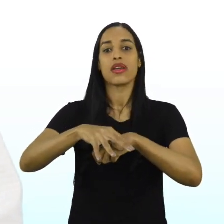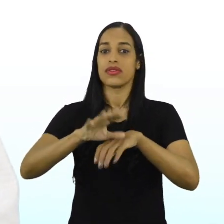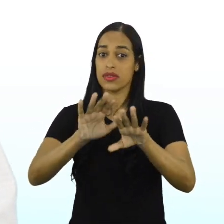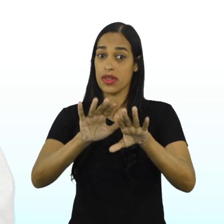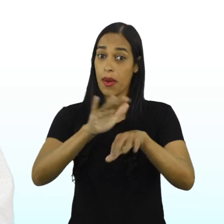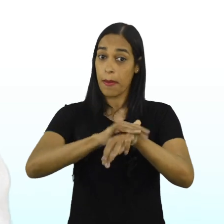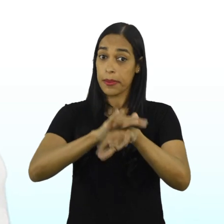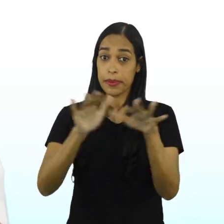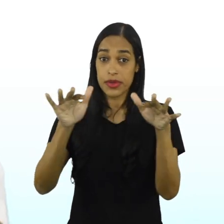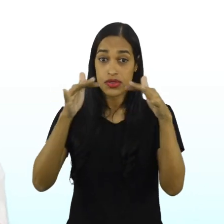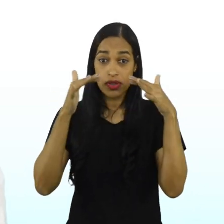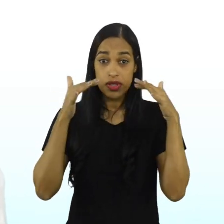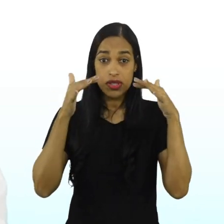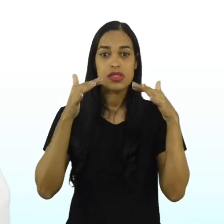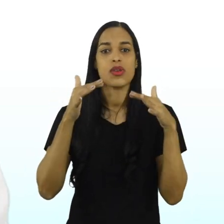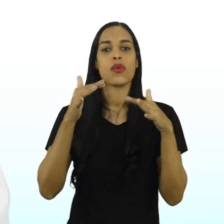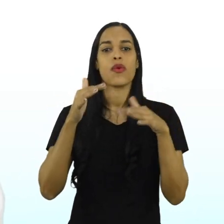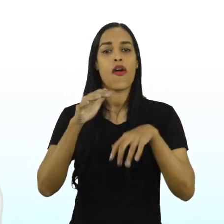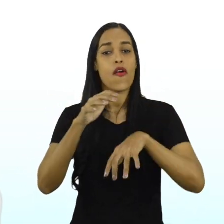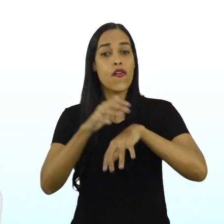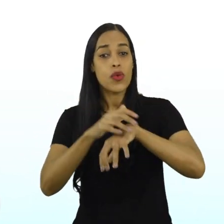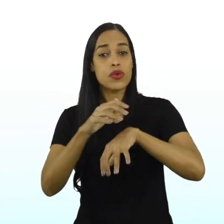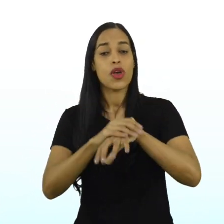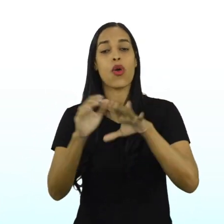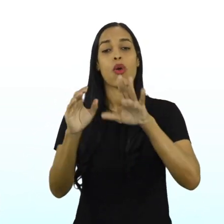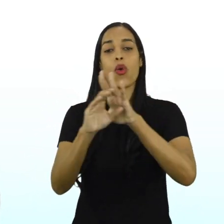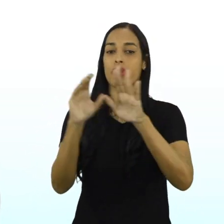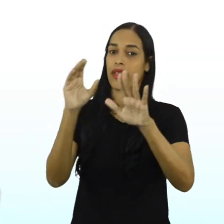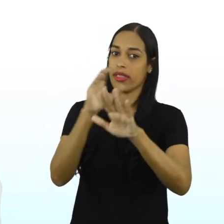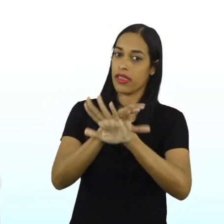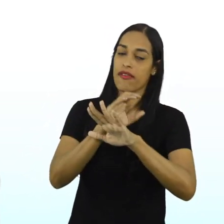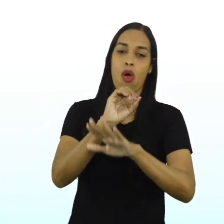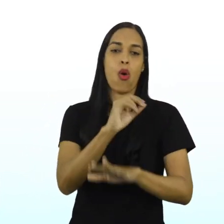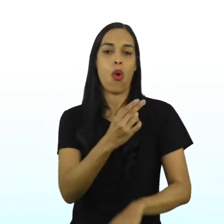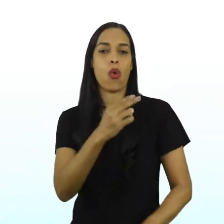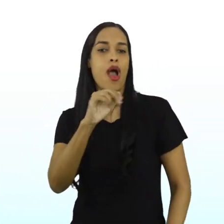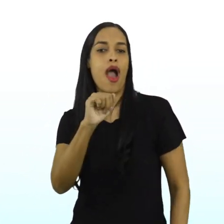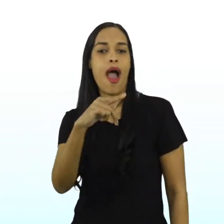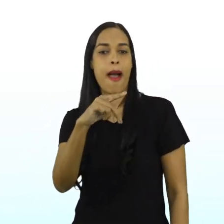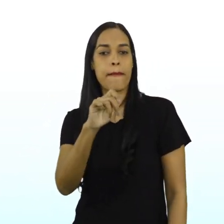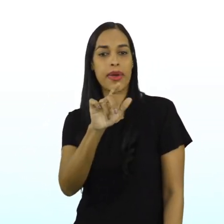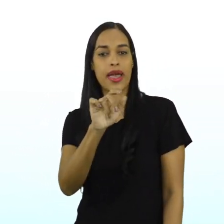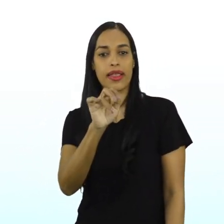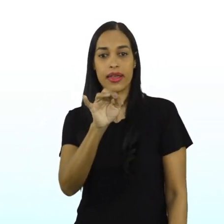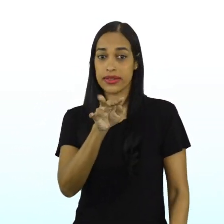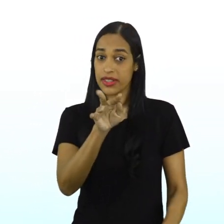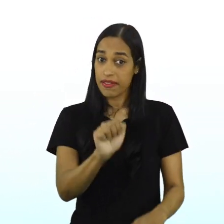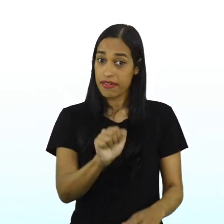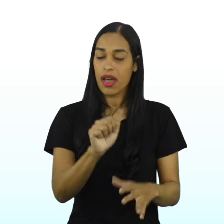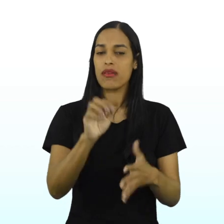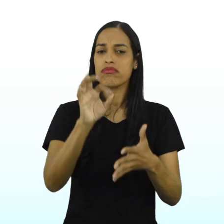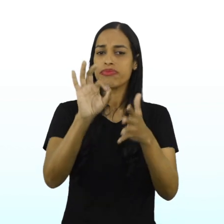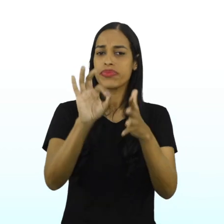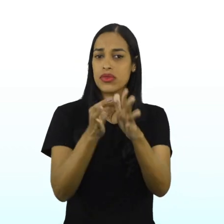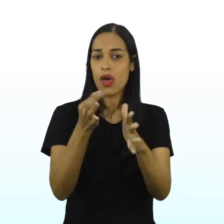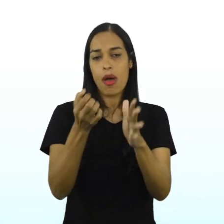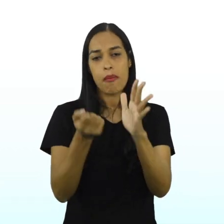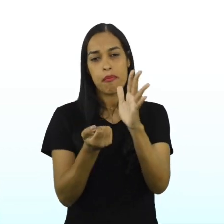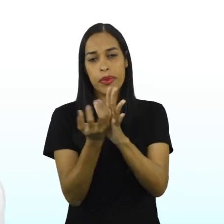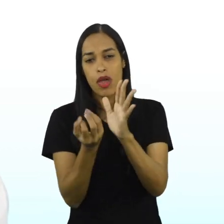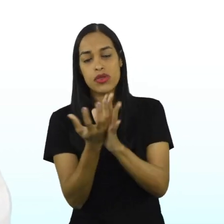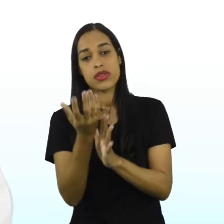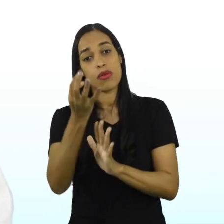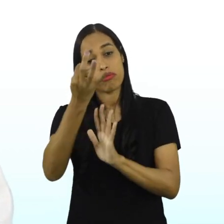atenção. Função conativa ou apelativa, o autor, ao produzir o texto, a